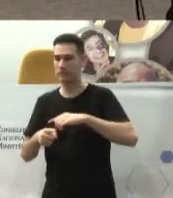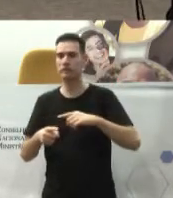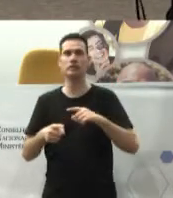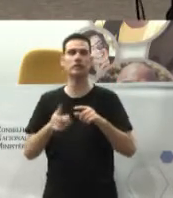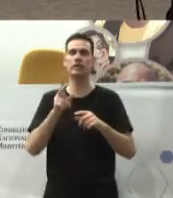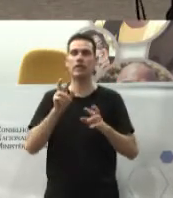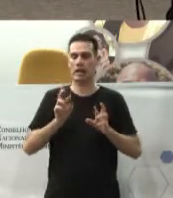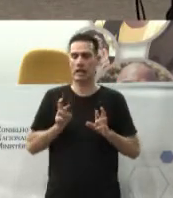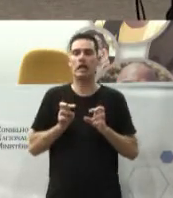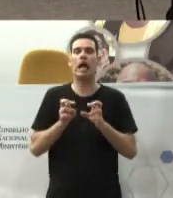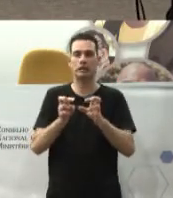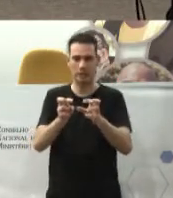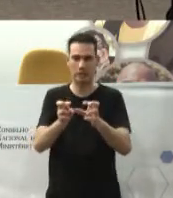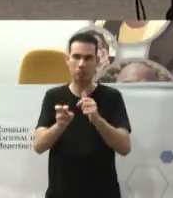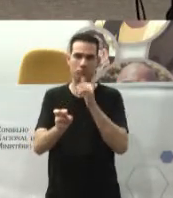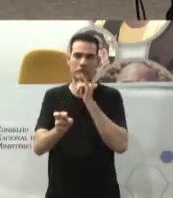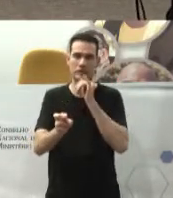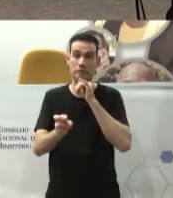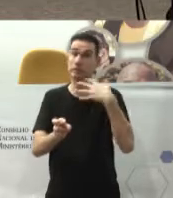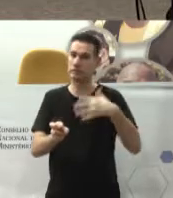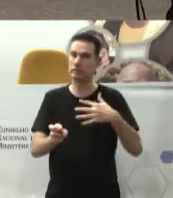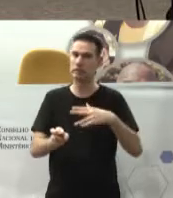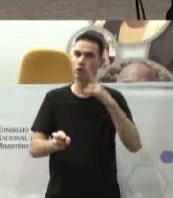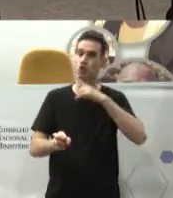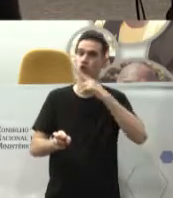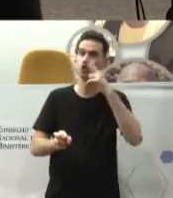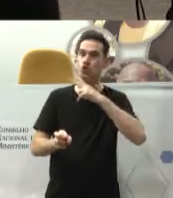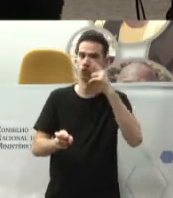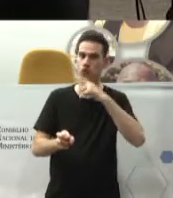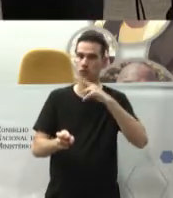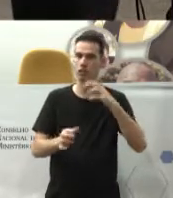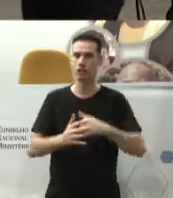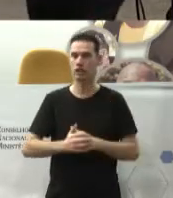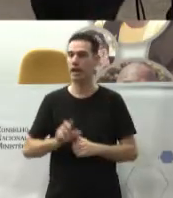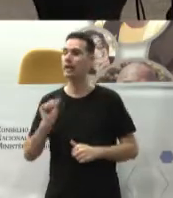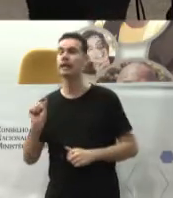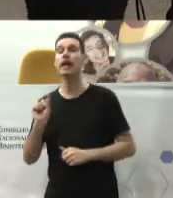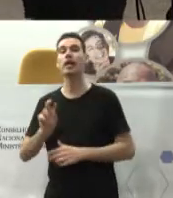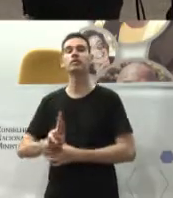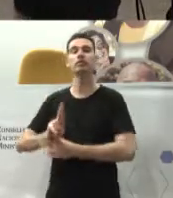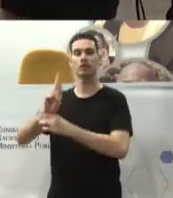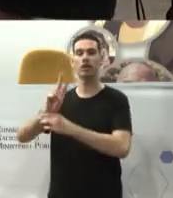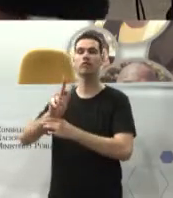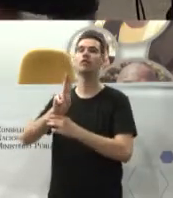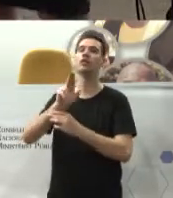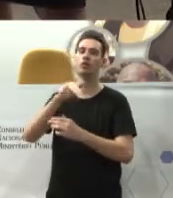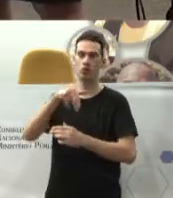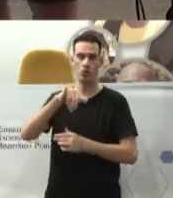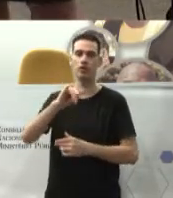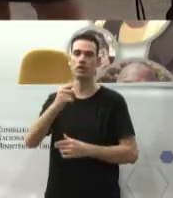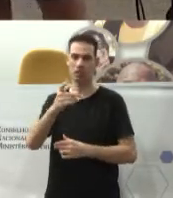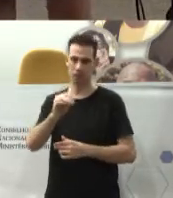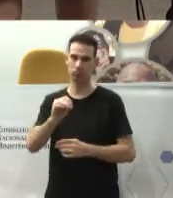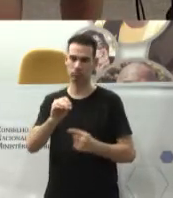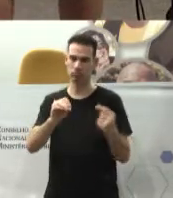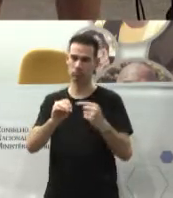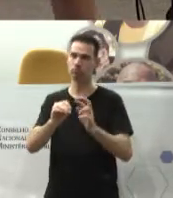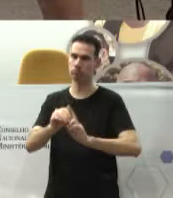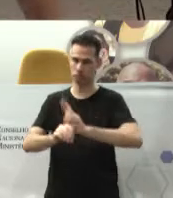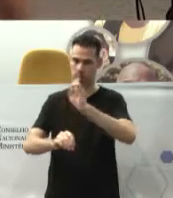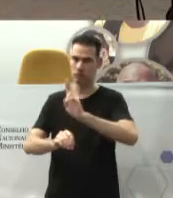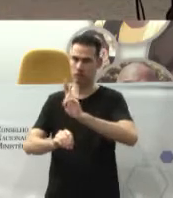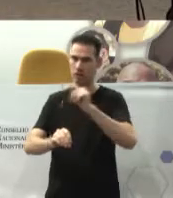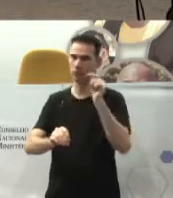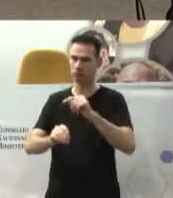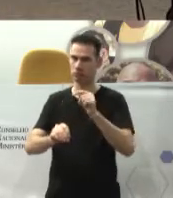né? Prioritariamente, que elas são de competência da União. Entendam, a